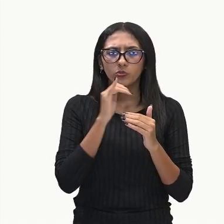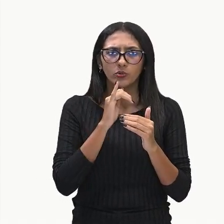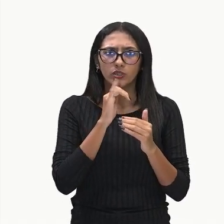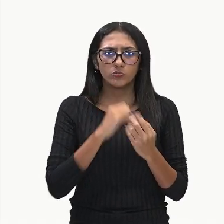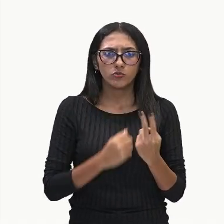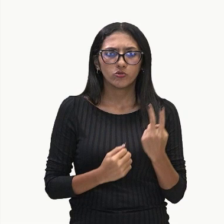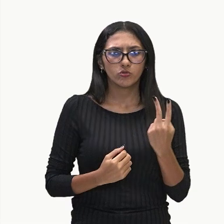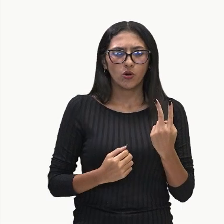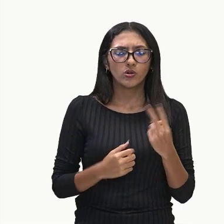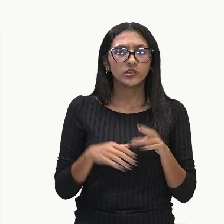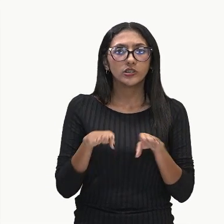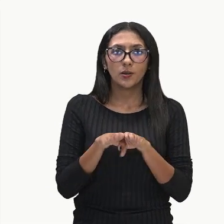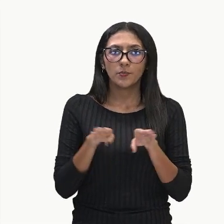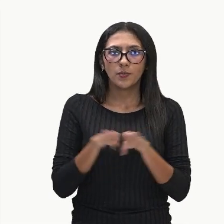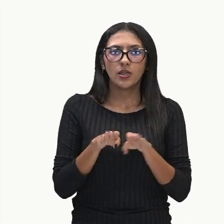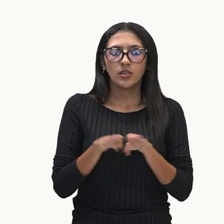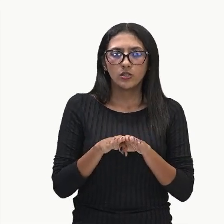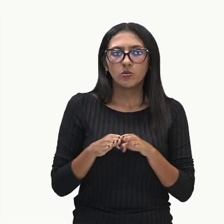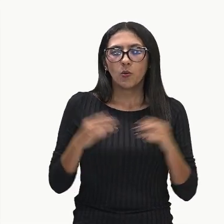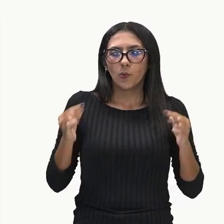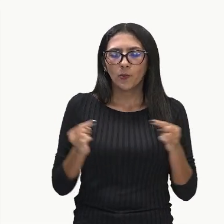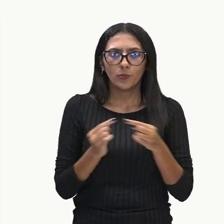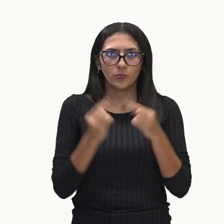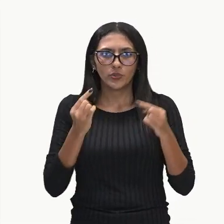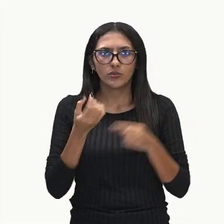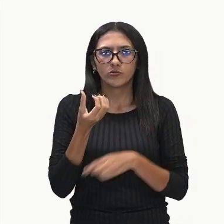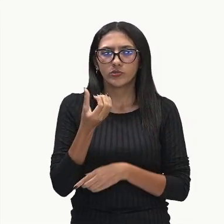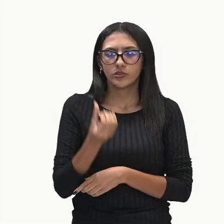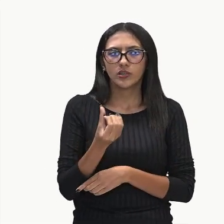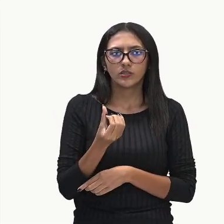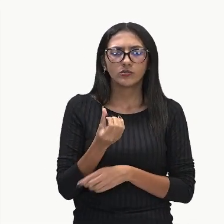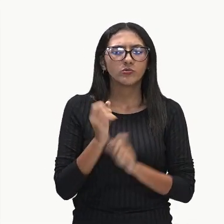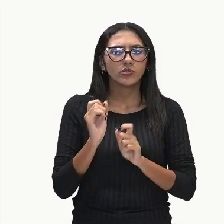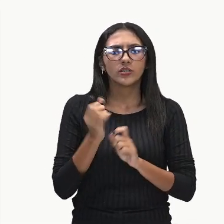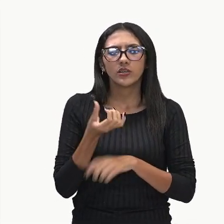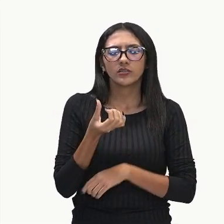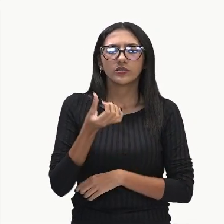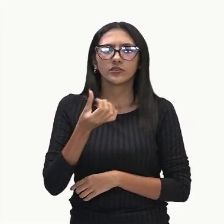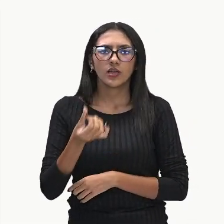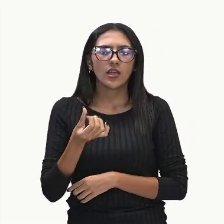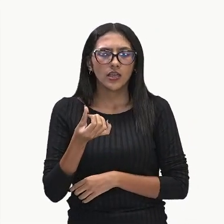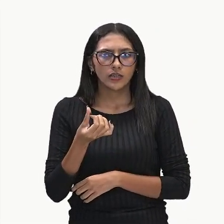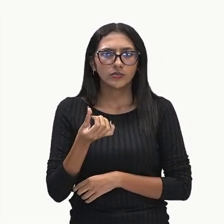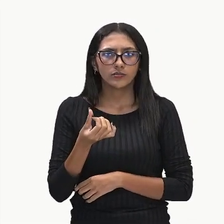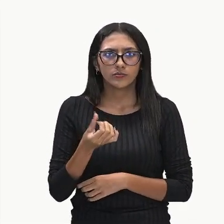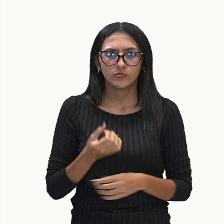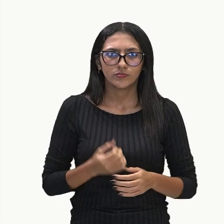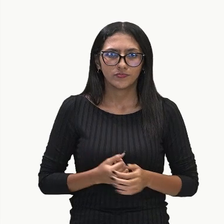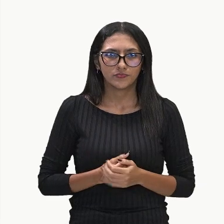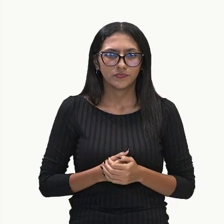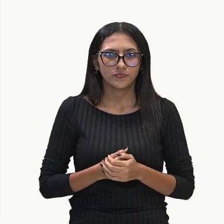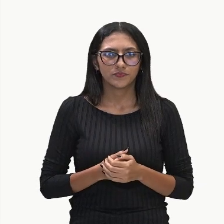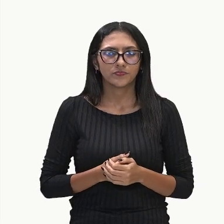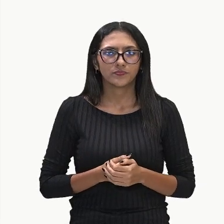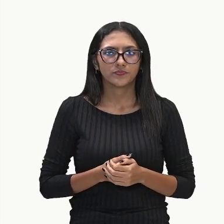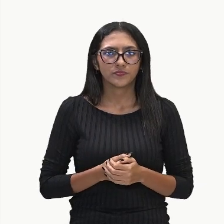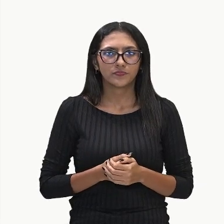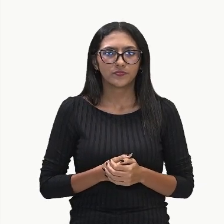dentro do 6 também? Por quê? Quem é o 6? O 6 nada mais é do